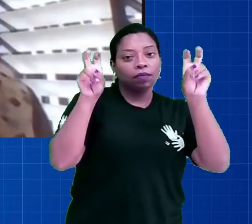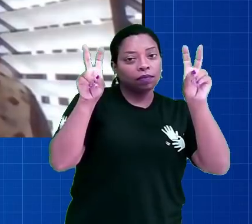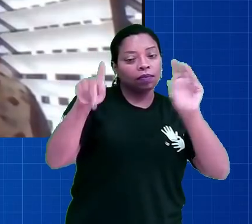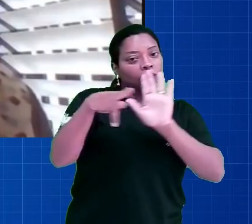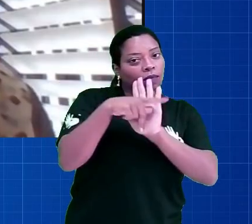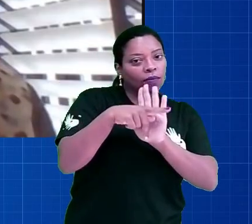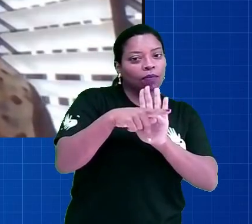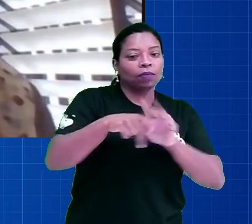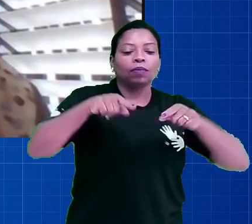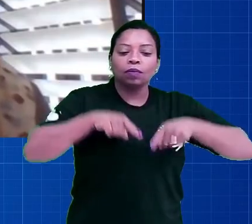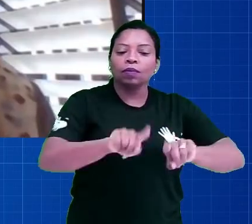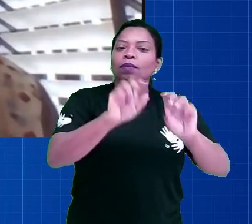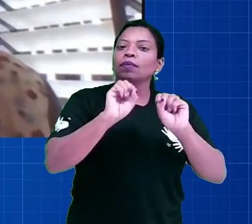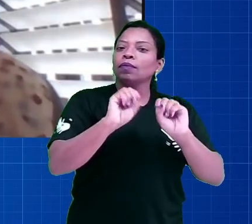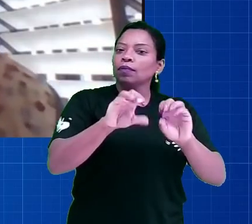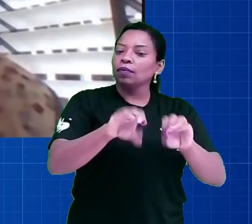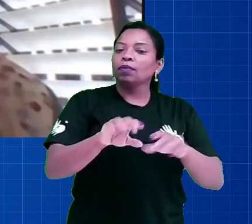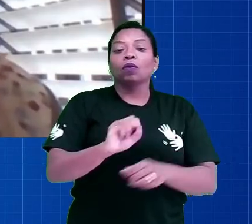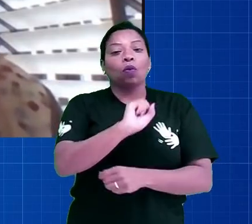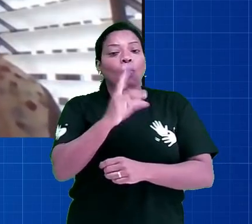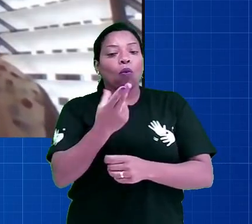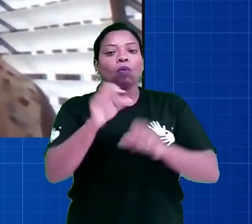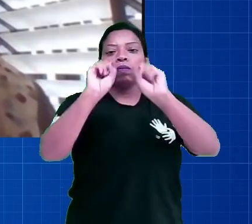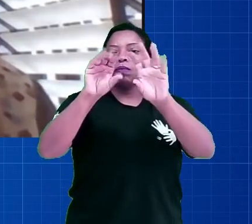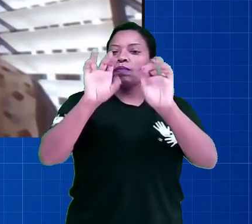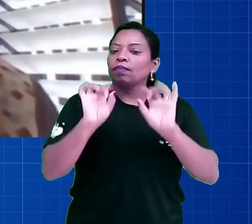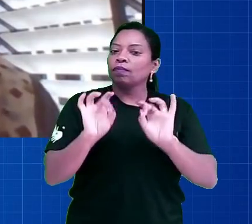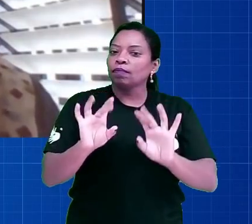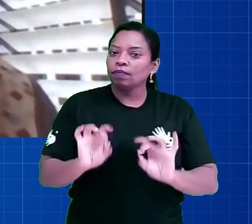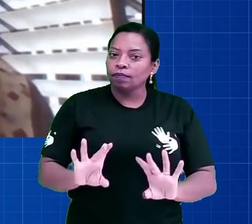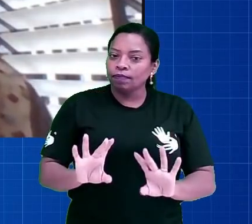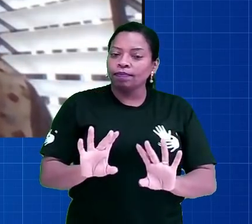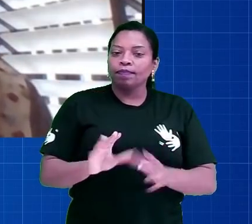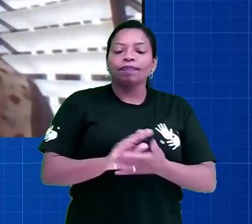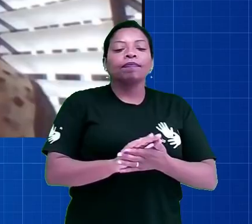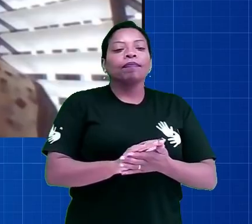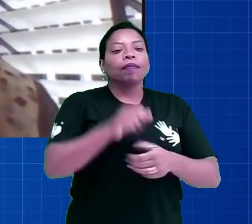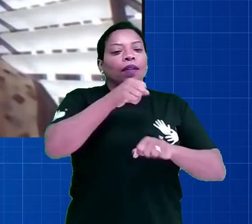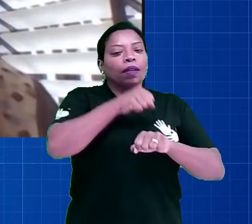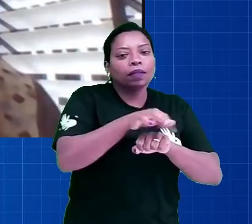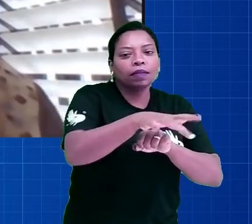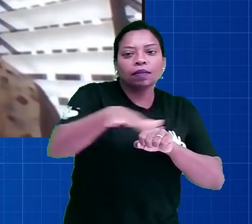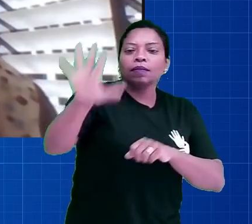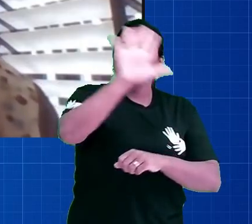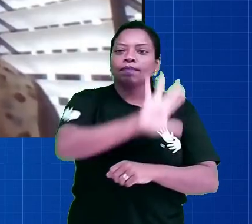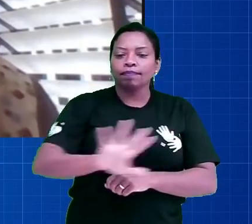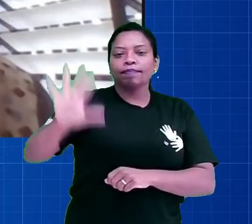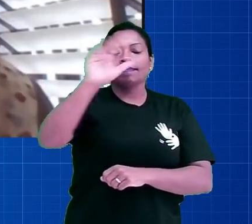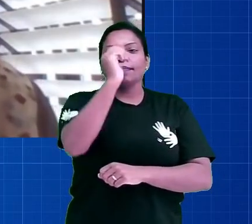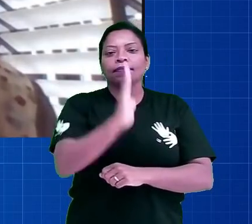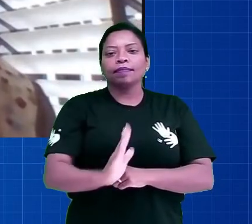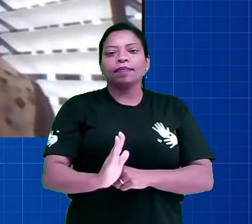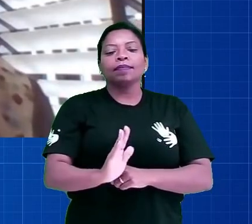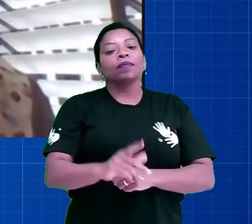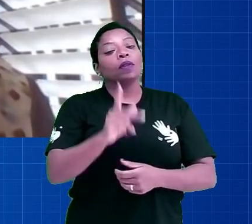na UFSCar, que tem, então, o nosso programa de educação especial, que contamina positivamente em todos